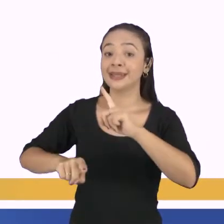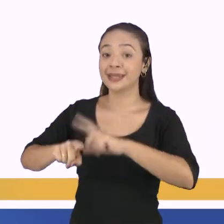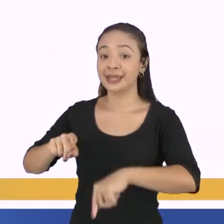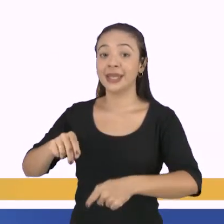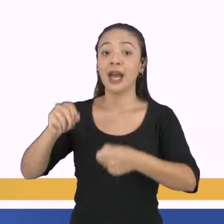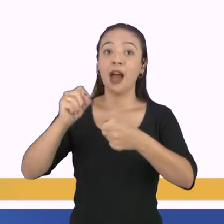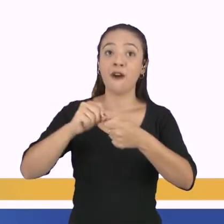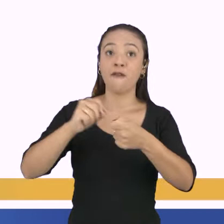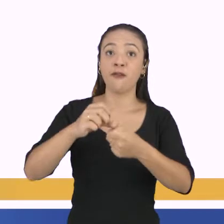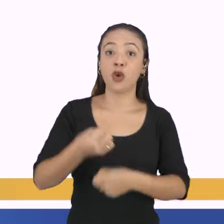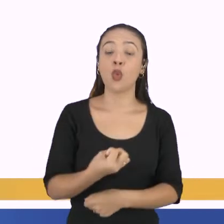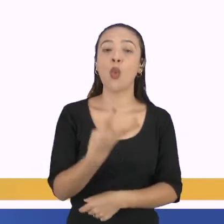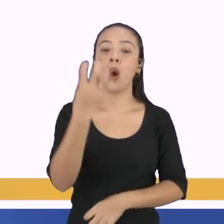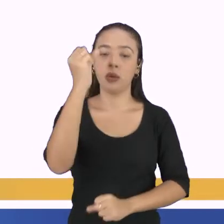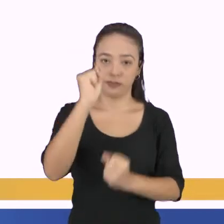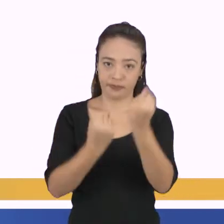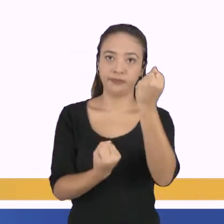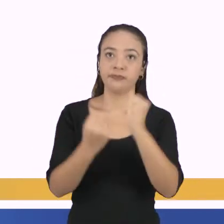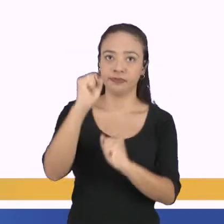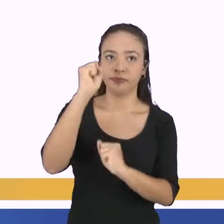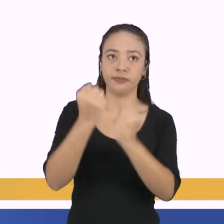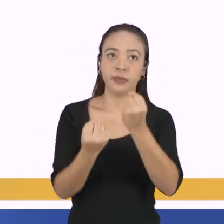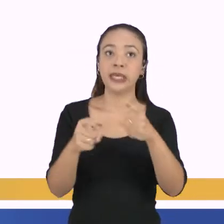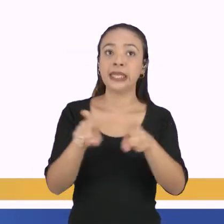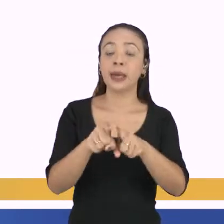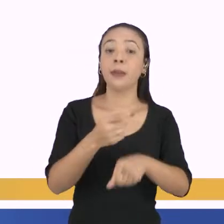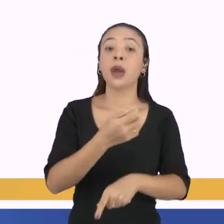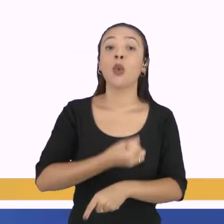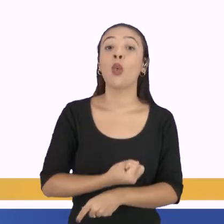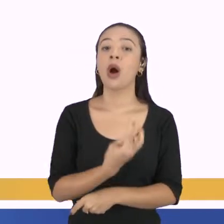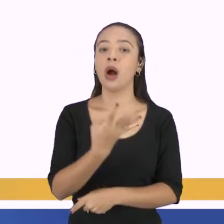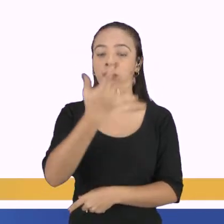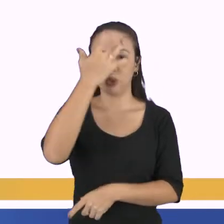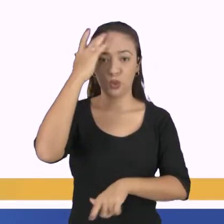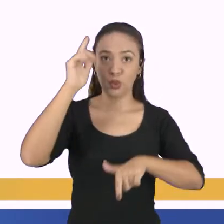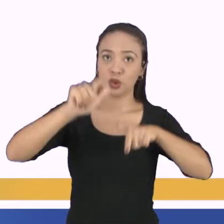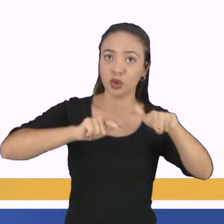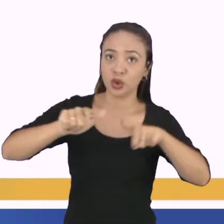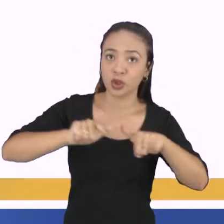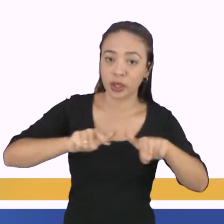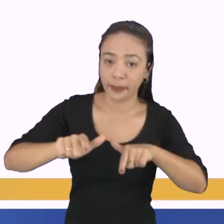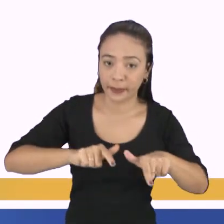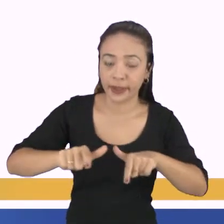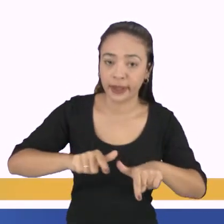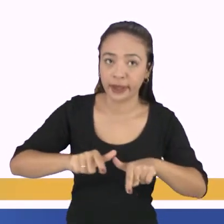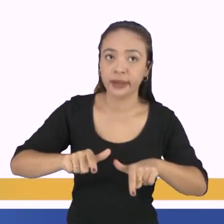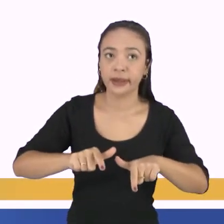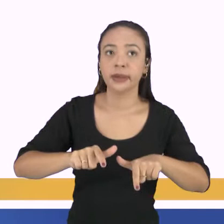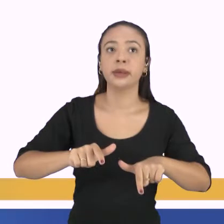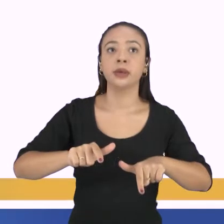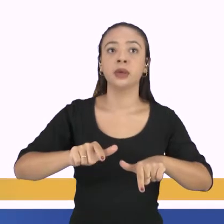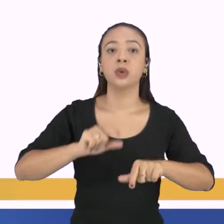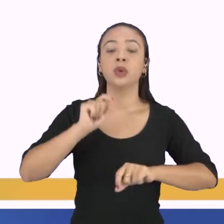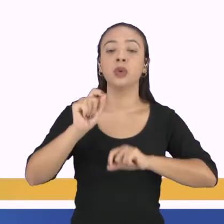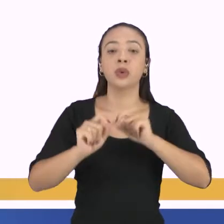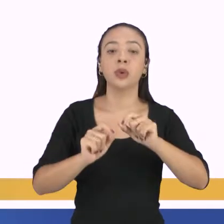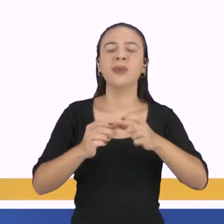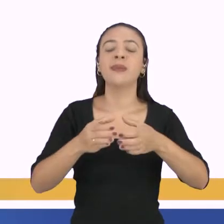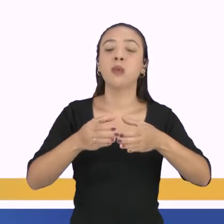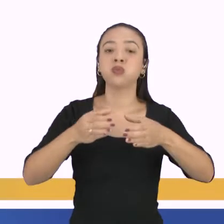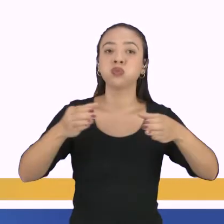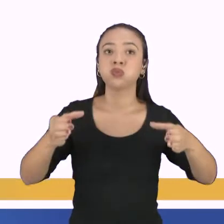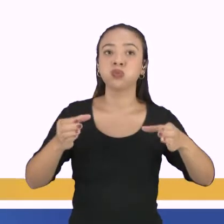mercadorias produzidas em uma fábrica e o número de funcionários trabalhando em condições ideais nela são